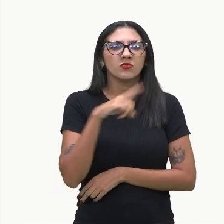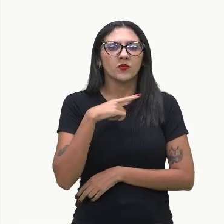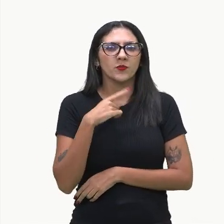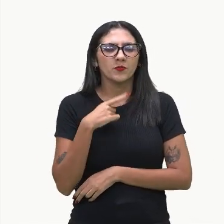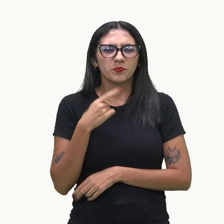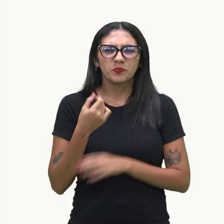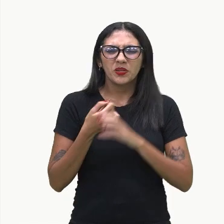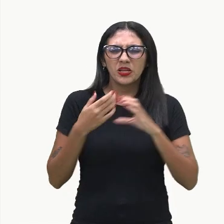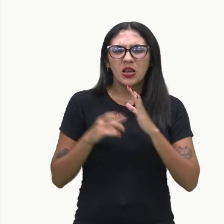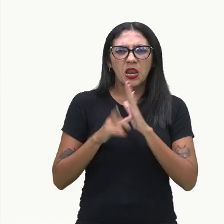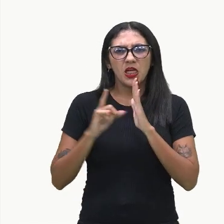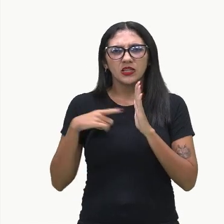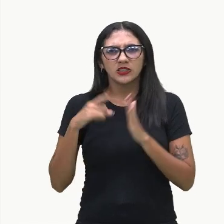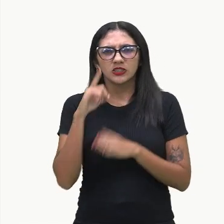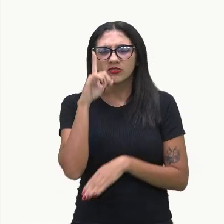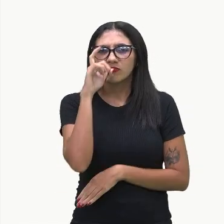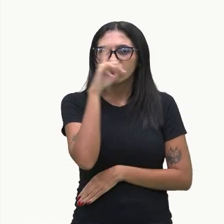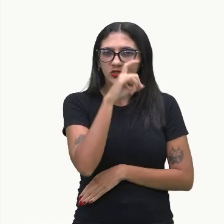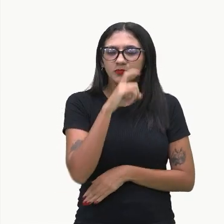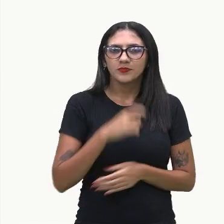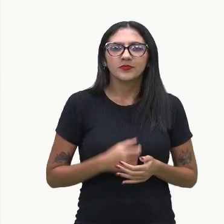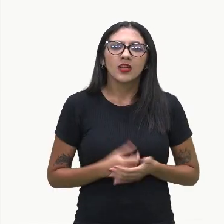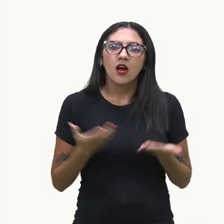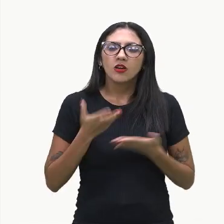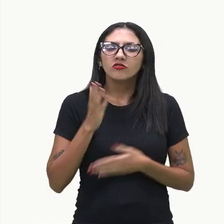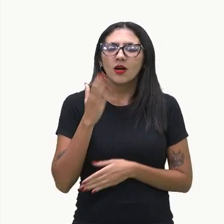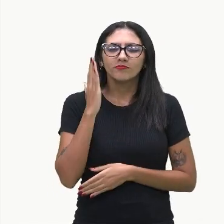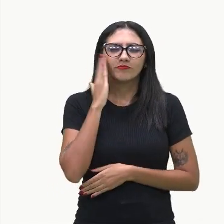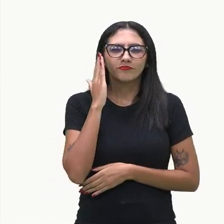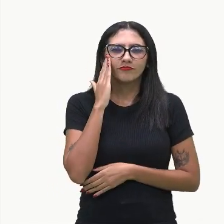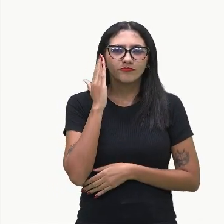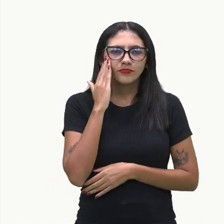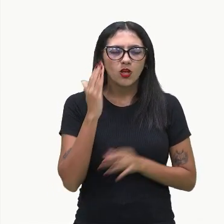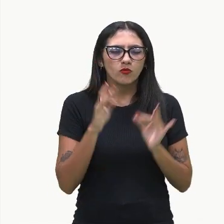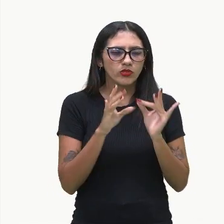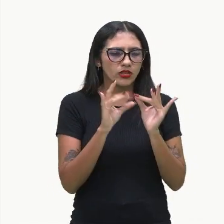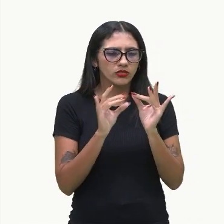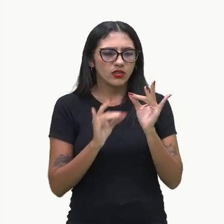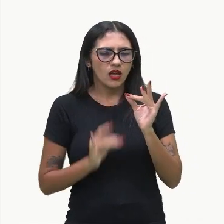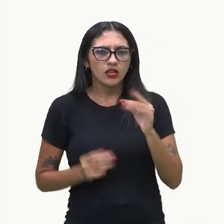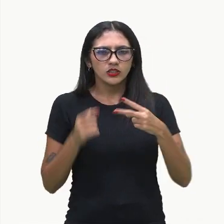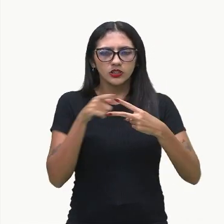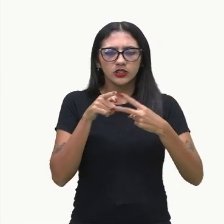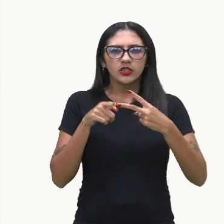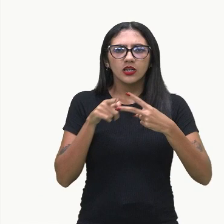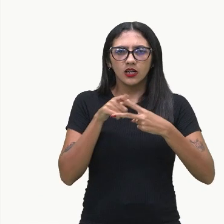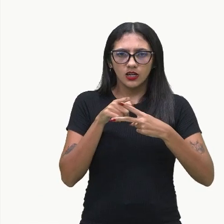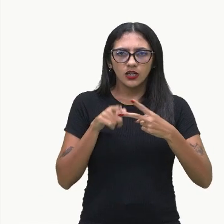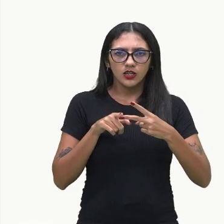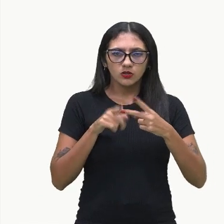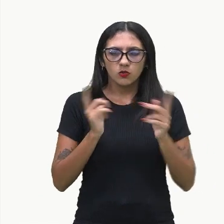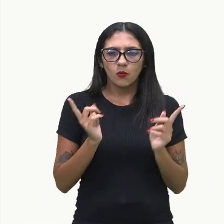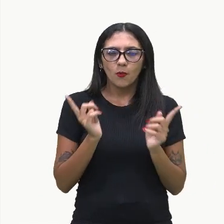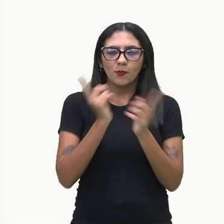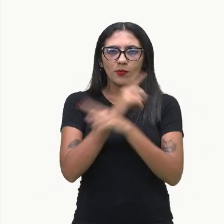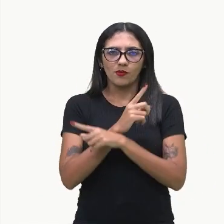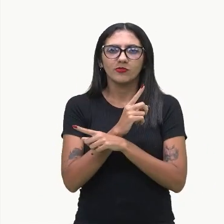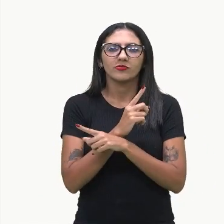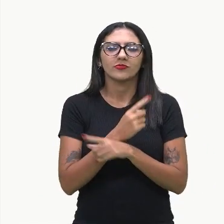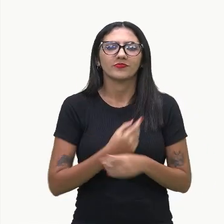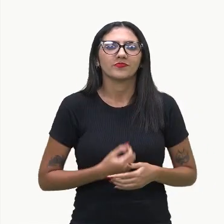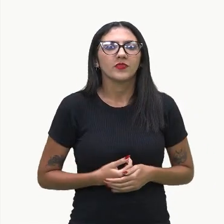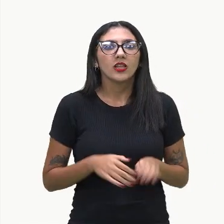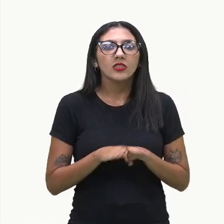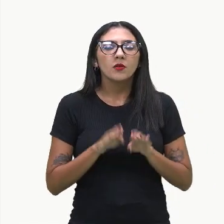primeiro momento como difícil, conhecendo quem? A definição de ângulos opostos pelo vértice e lembrando que